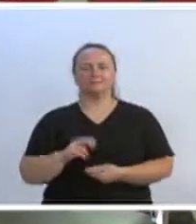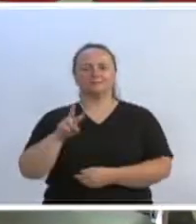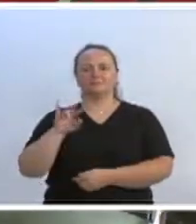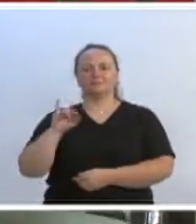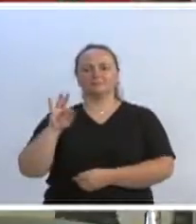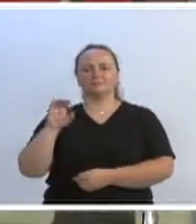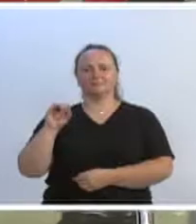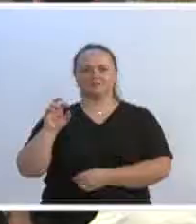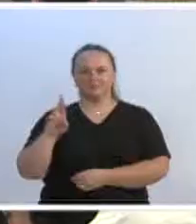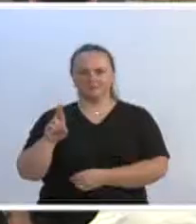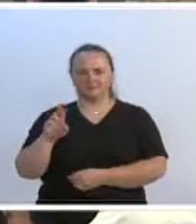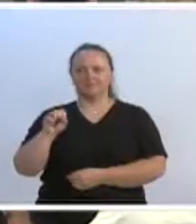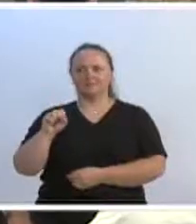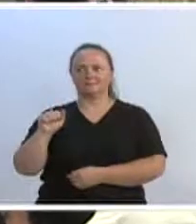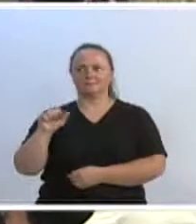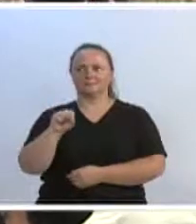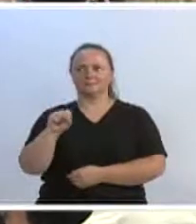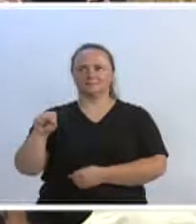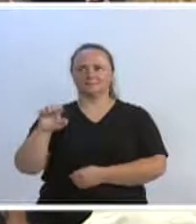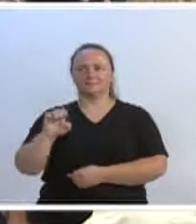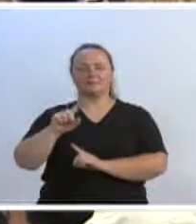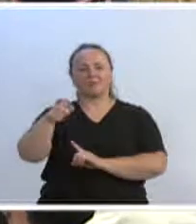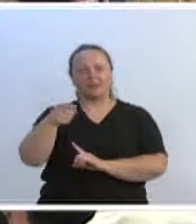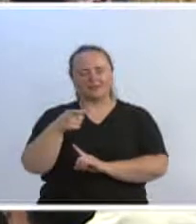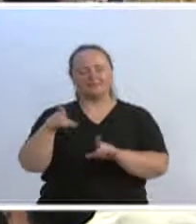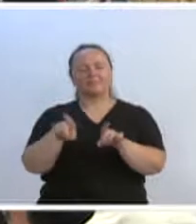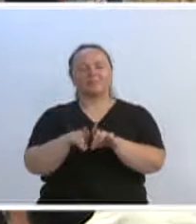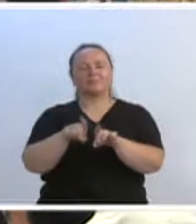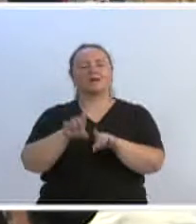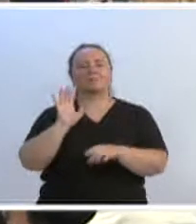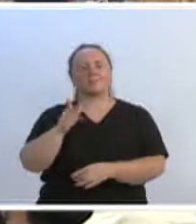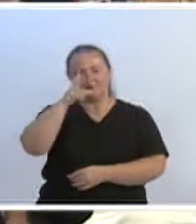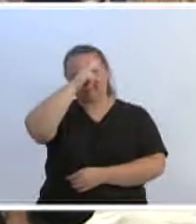Rodrigo Ramos, presidente da Fundação Cultural de Blumenau.